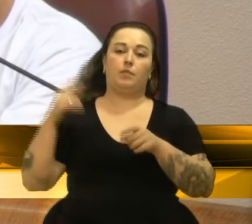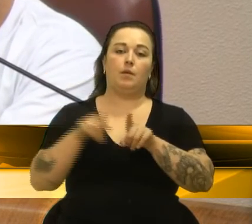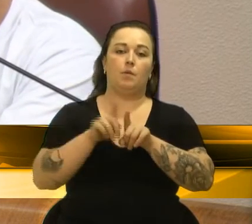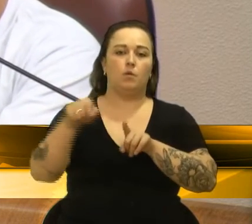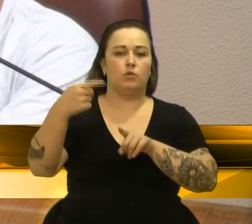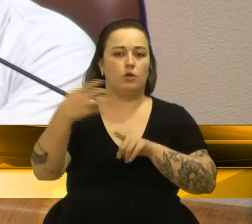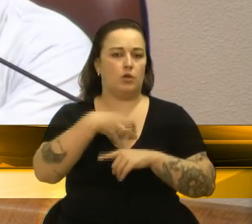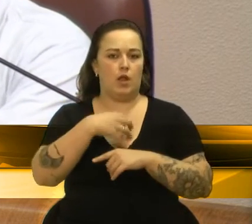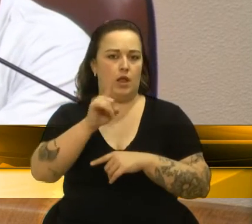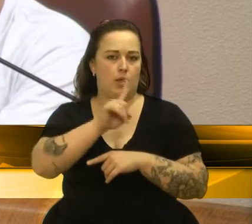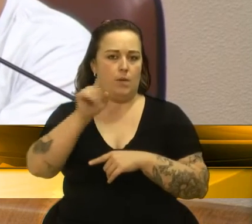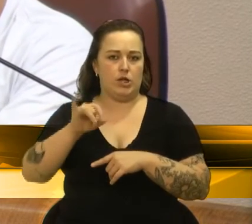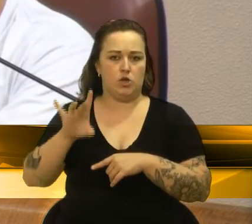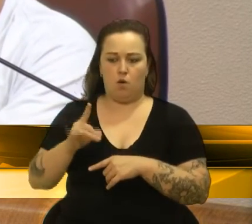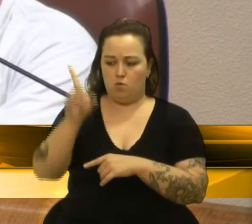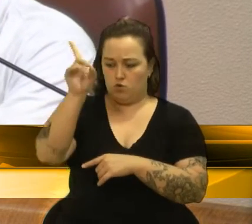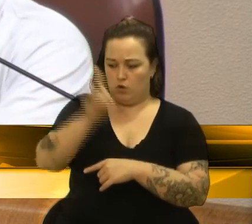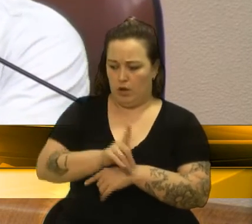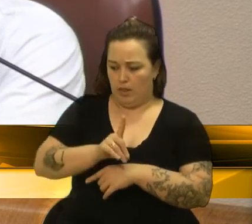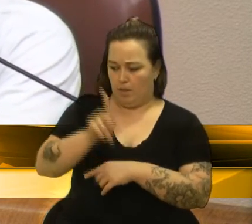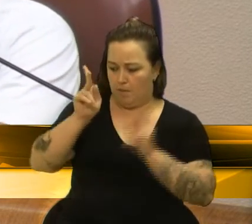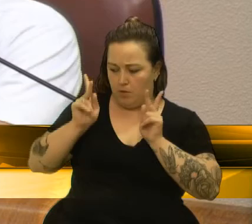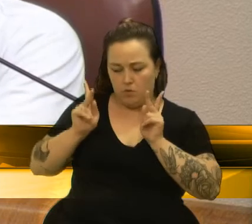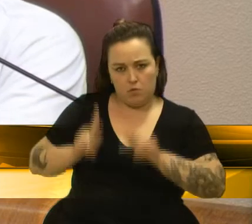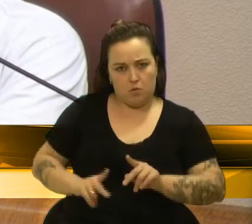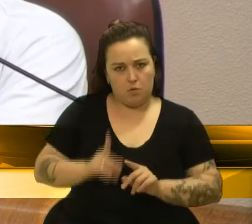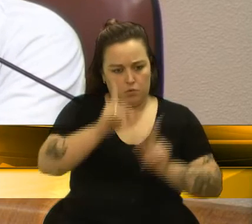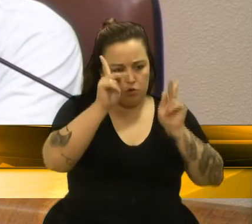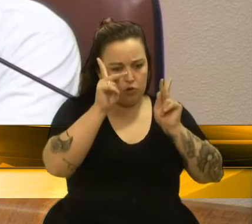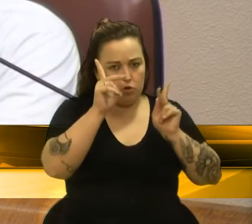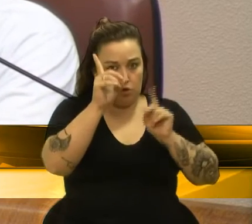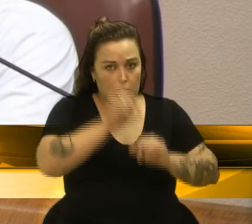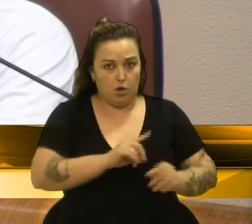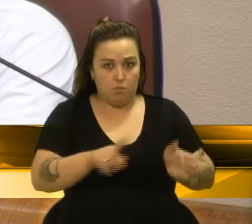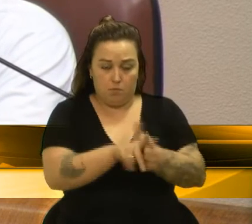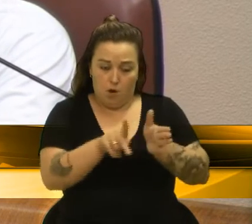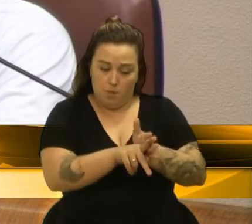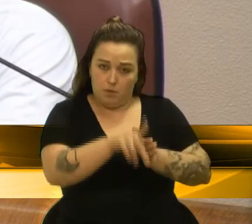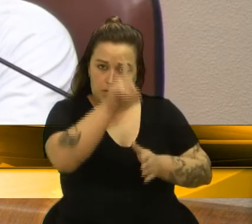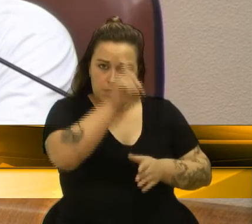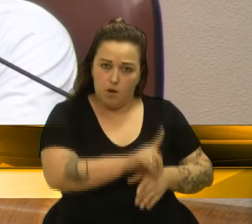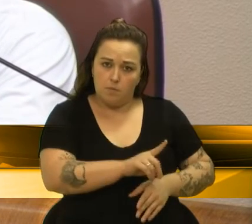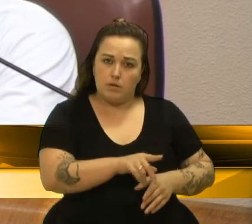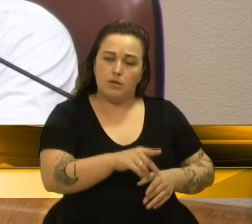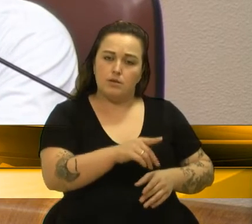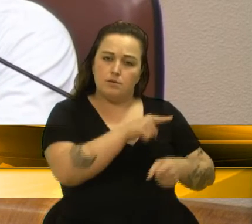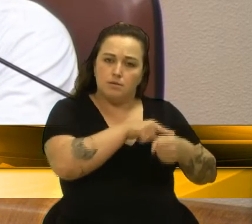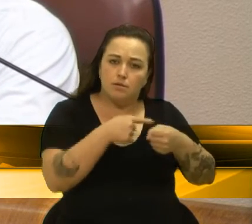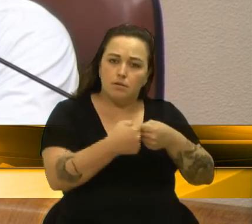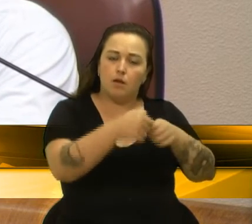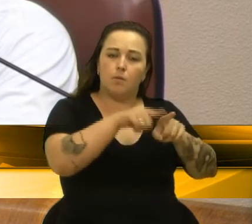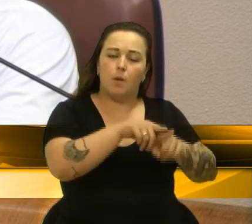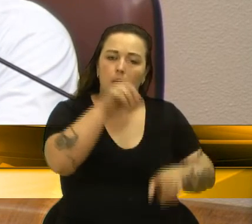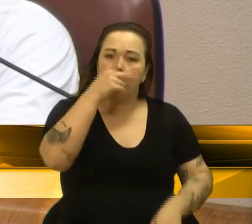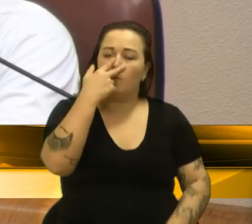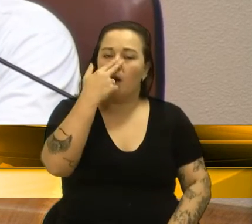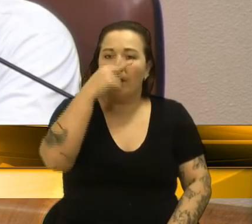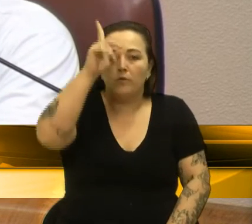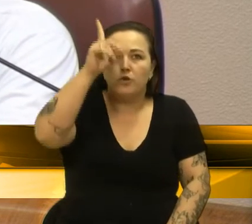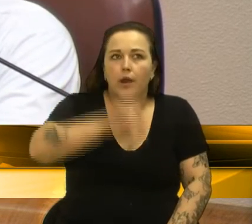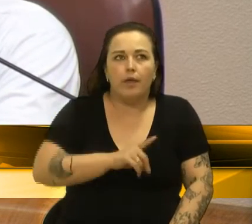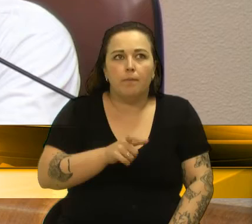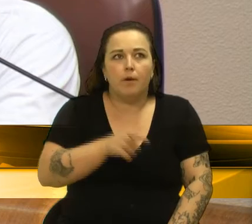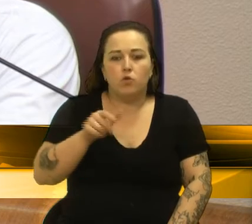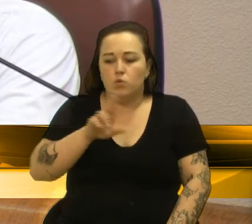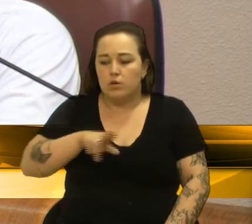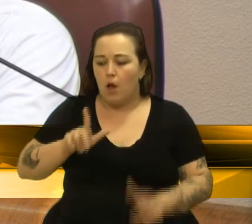não é somente um direito dos habitantes, como também um direito da própria cidade. Conclui a autora dizendo que é um direito mais do que um direito de